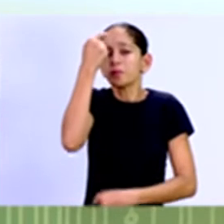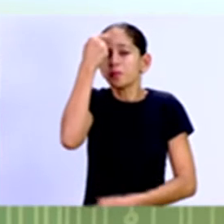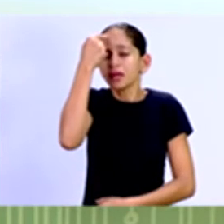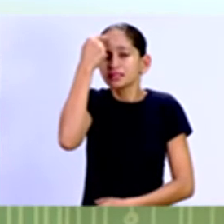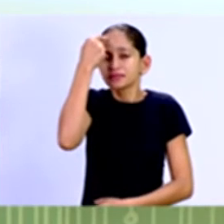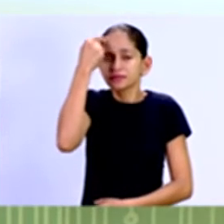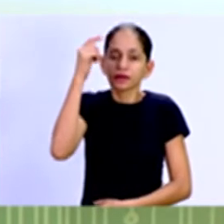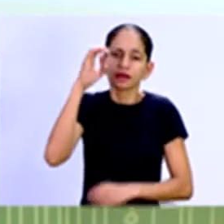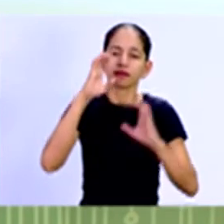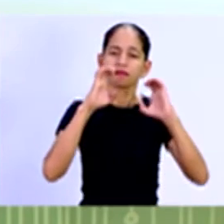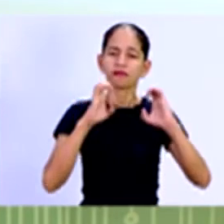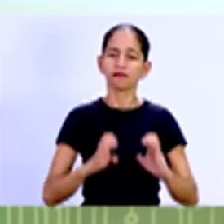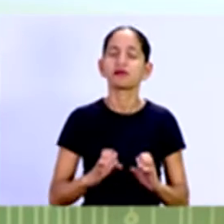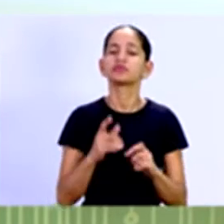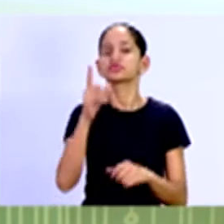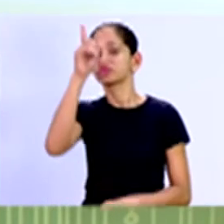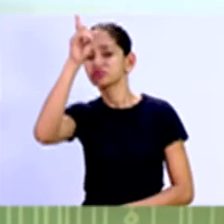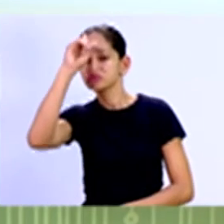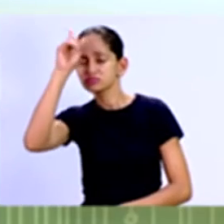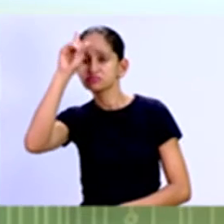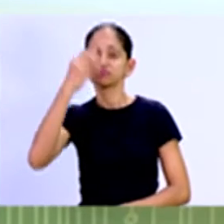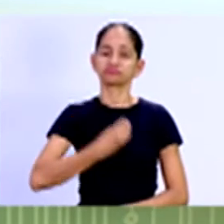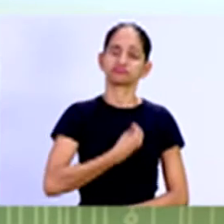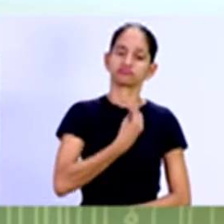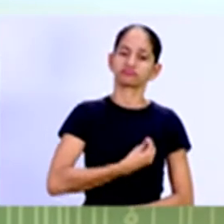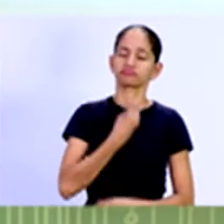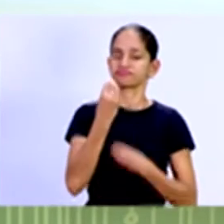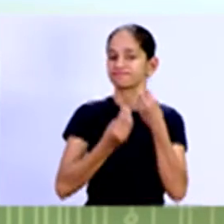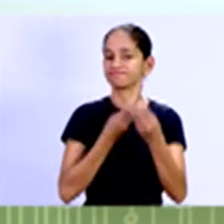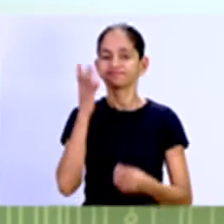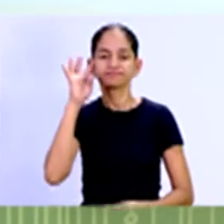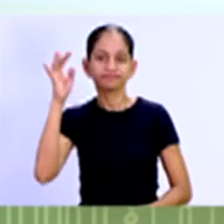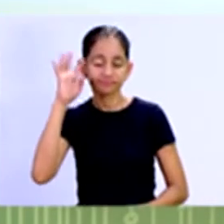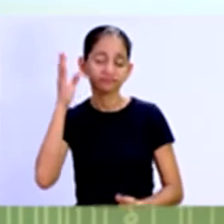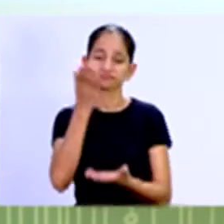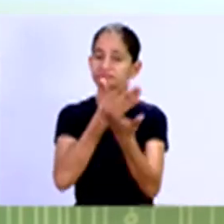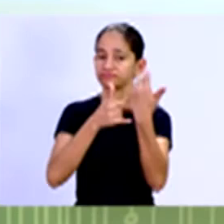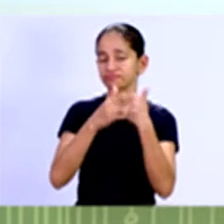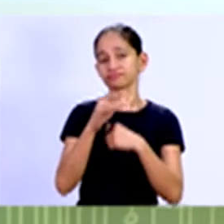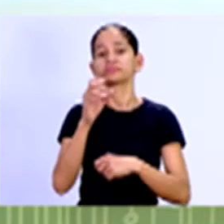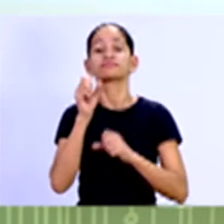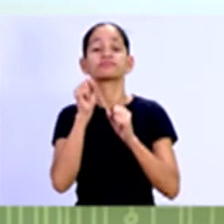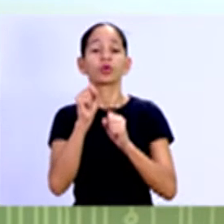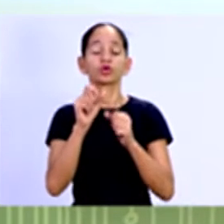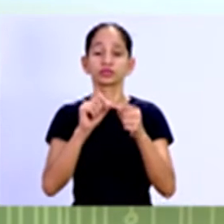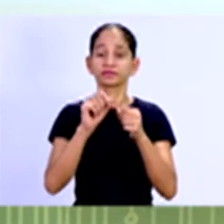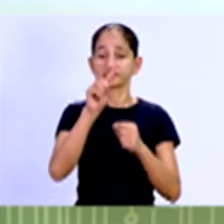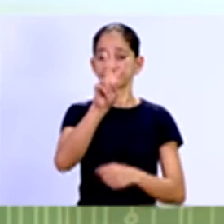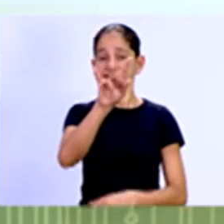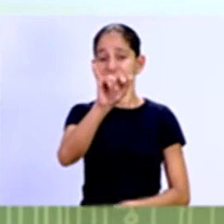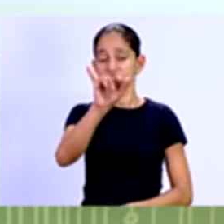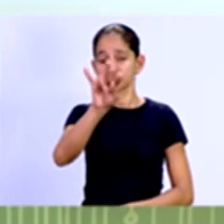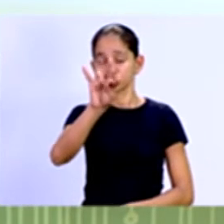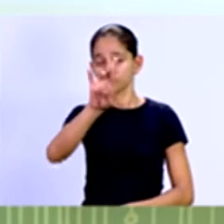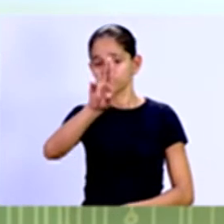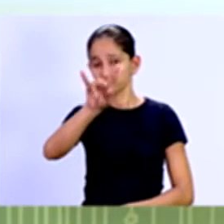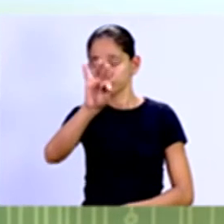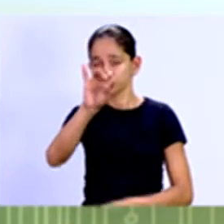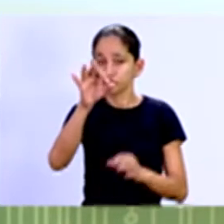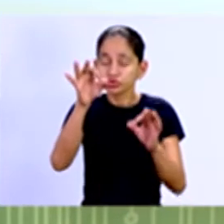essa ética no dia a dia, né, a partir também da teoria de Aristóteles, de que a virtude, ela é um exercício, ela